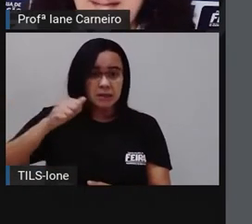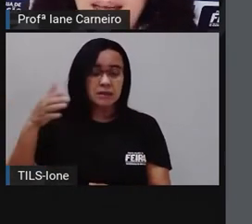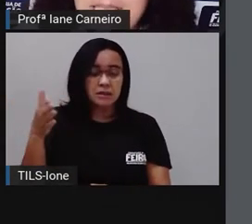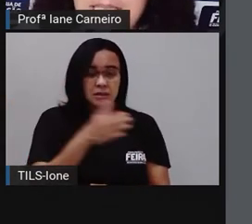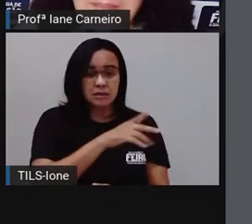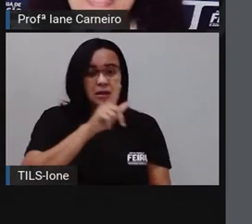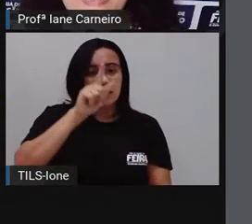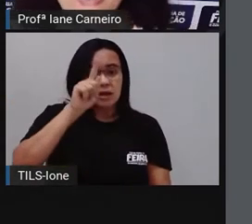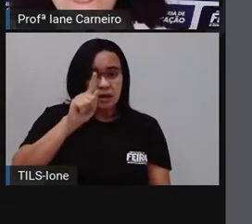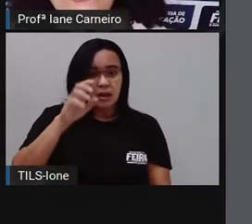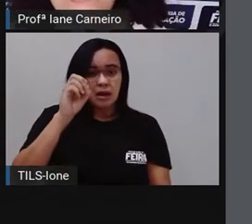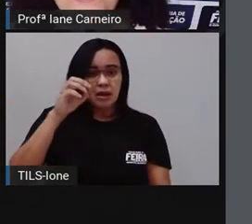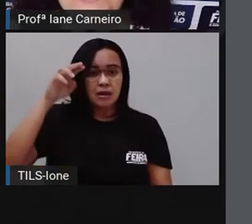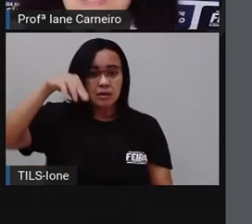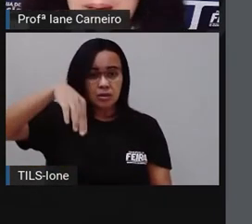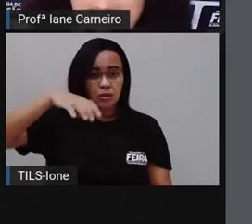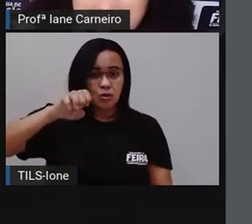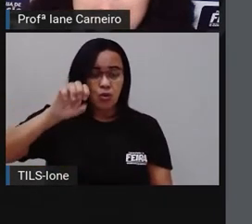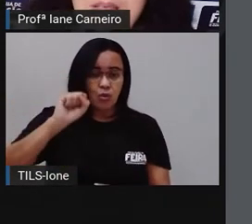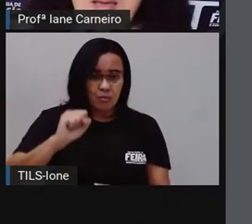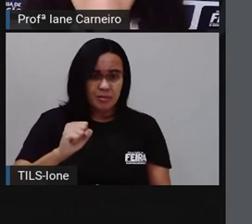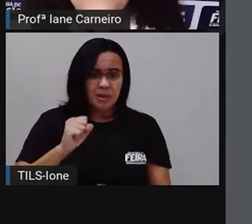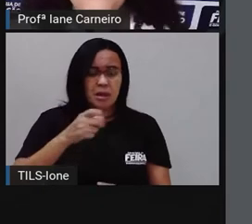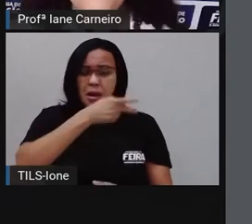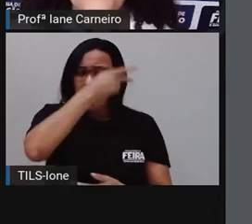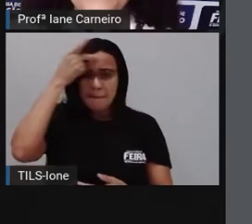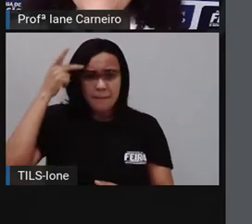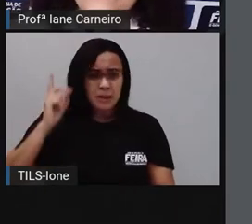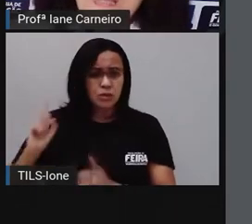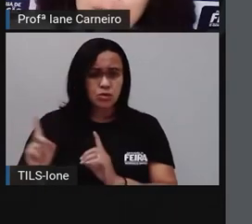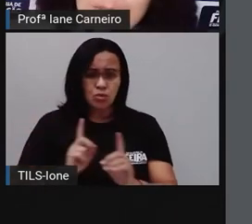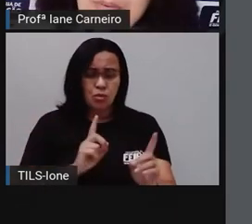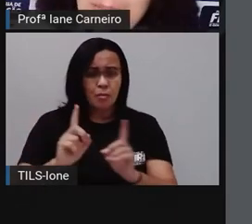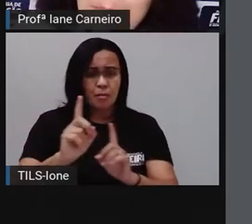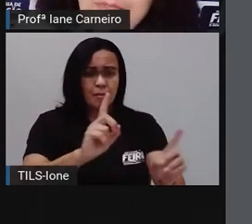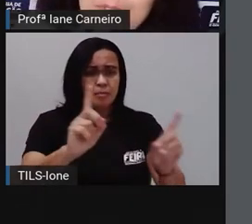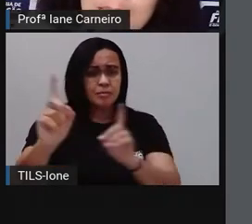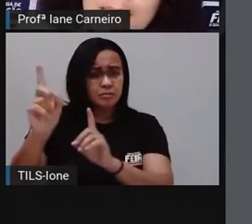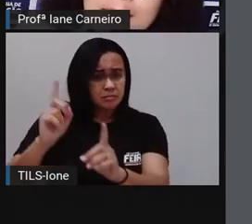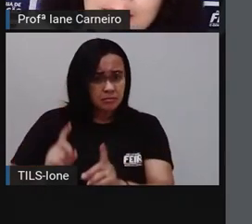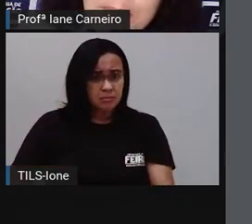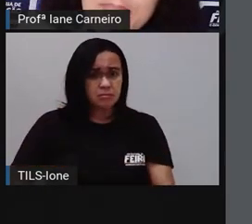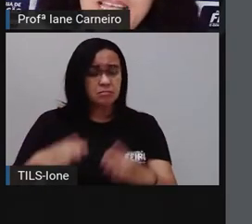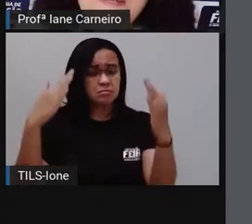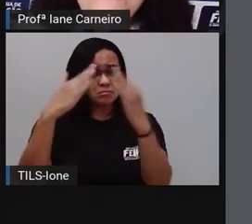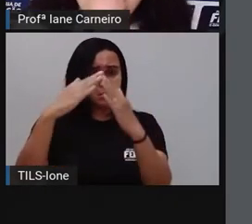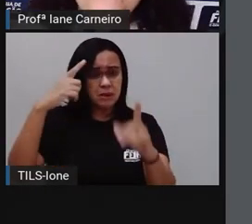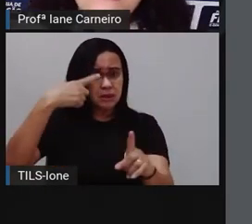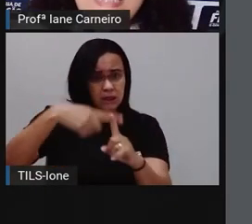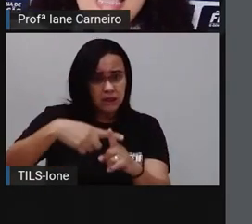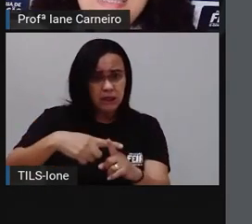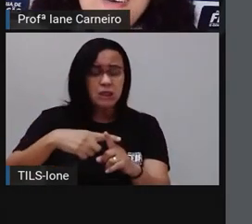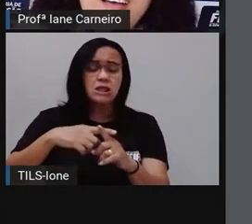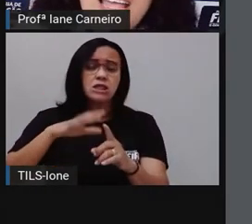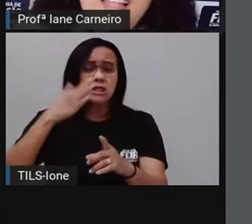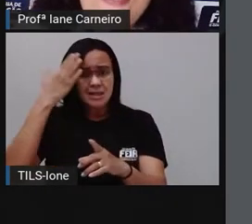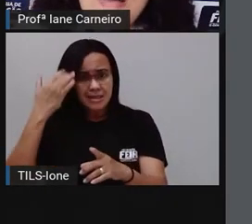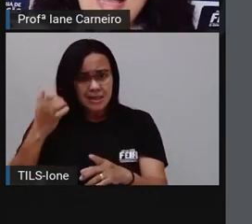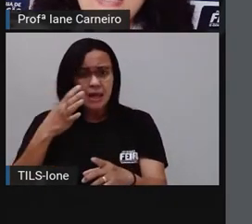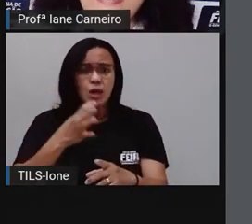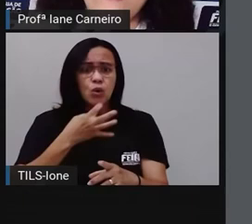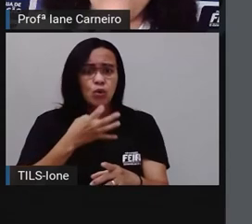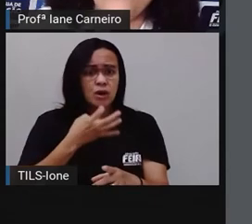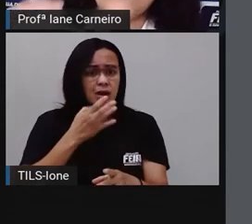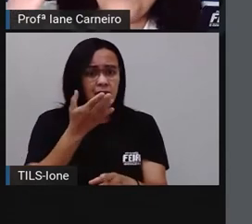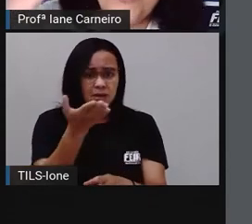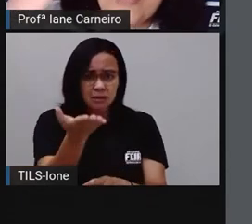quem passa pela Igreja do Senhor dos Passos provavelmente já cruzou o caminho com dona Ana, né? E aí, ó, ela